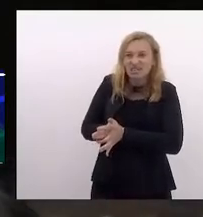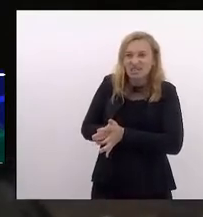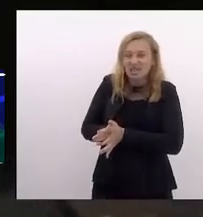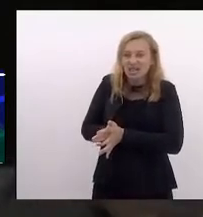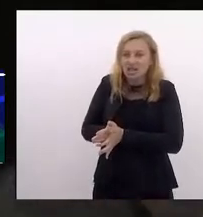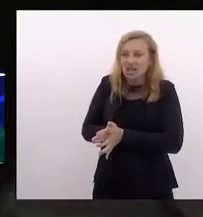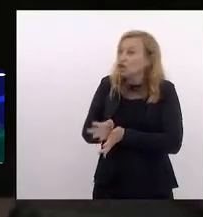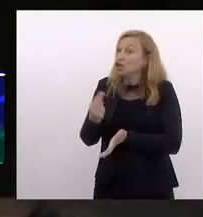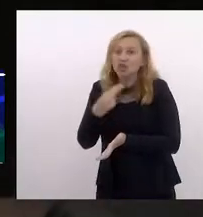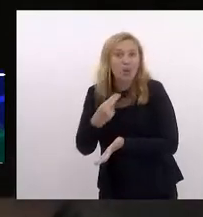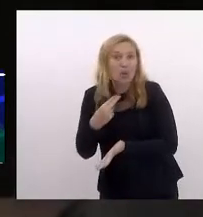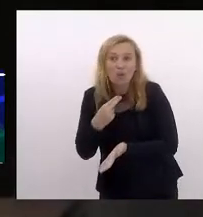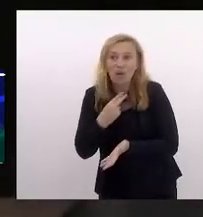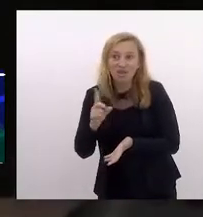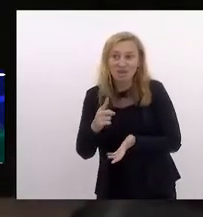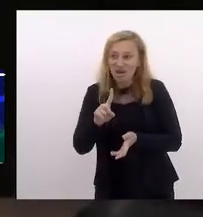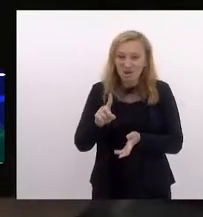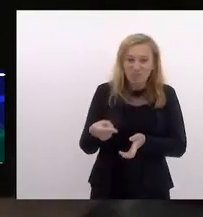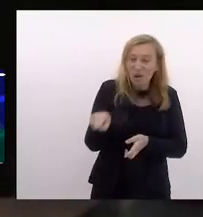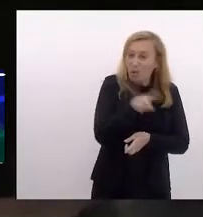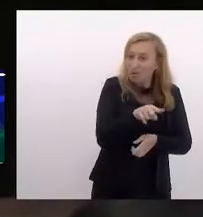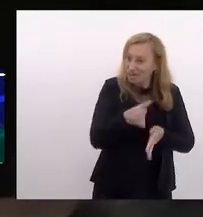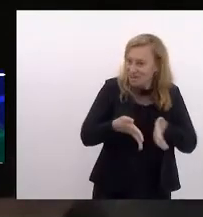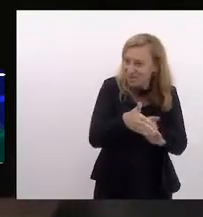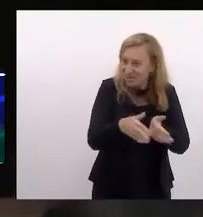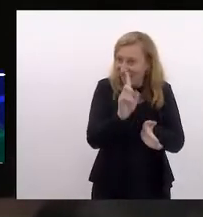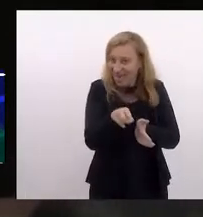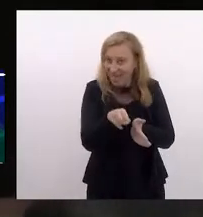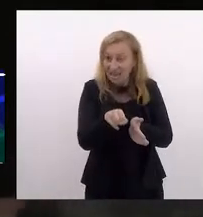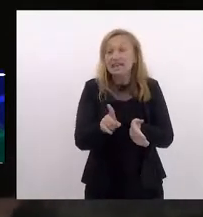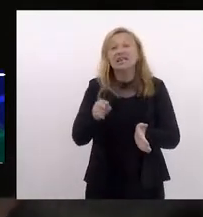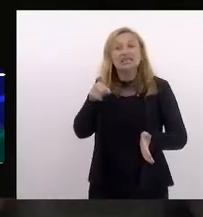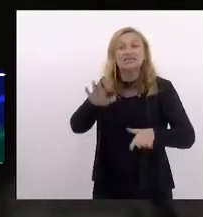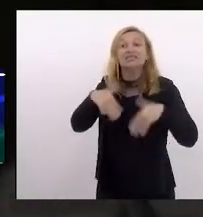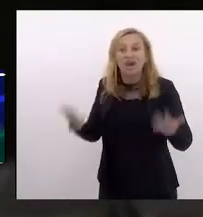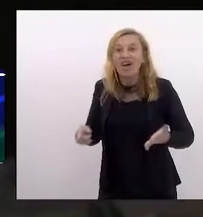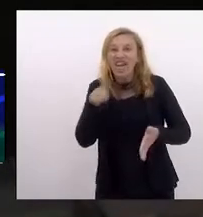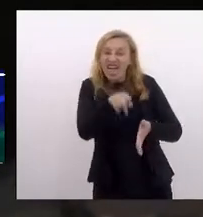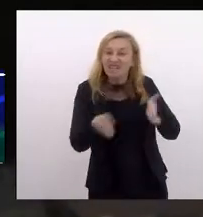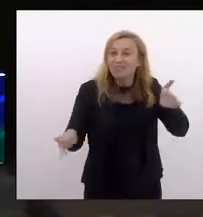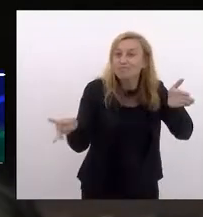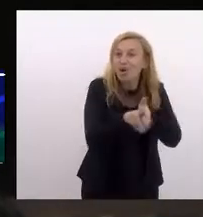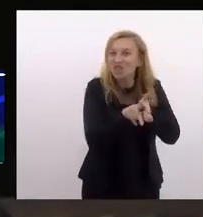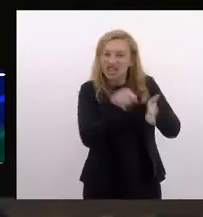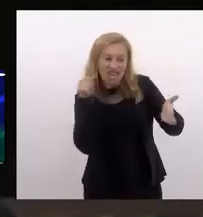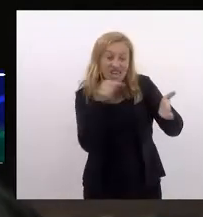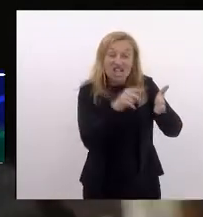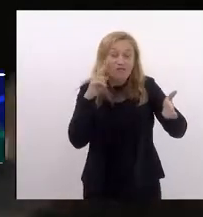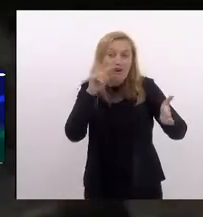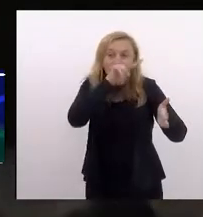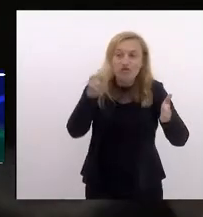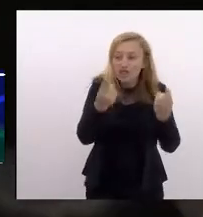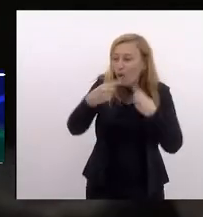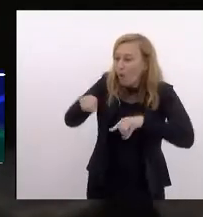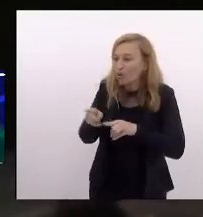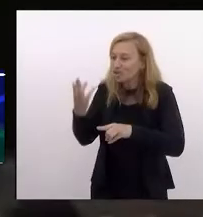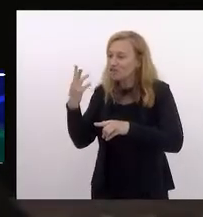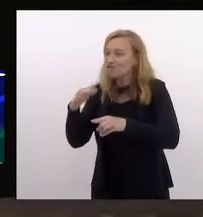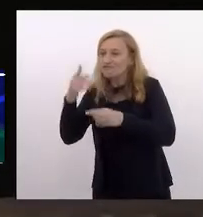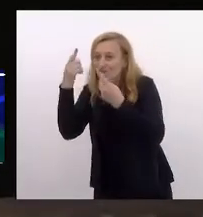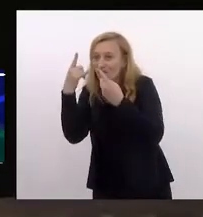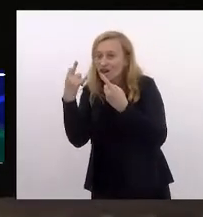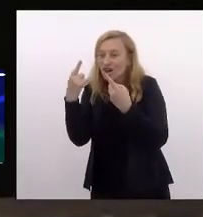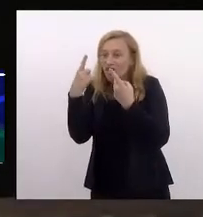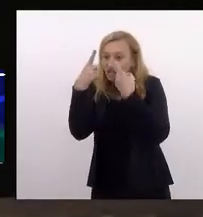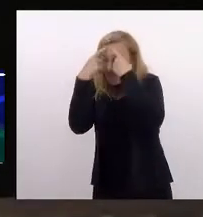espremidos só não pode para o outro lado é isso mesmo então esse projeto não Visa combater violência pode